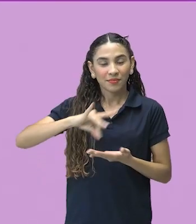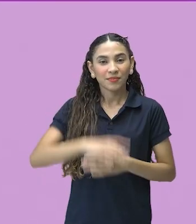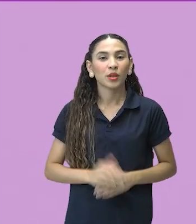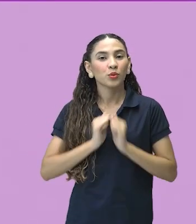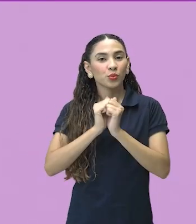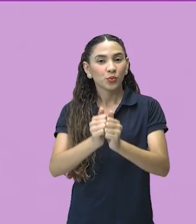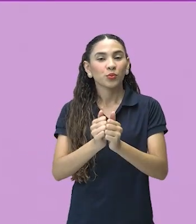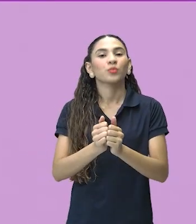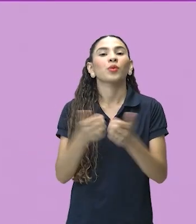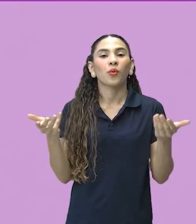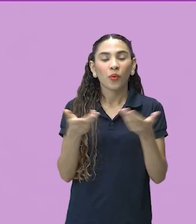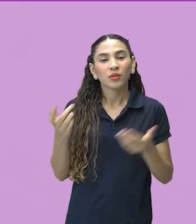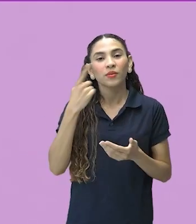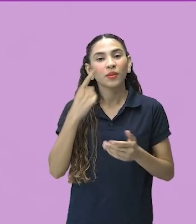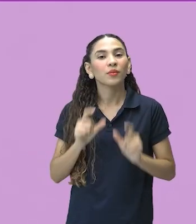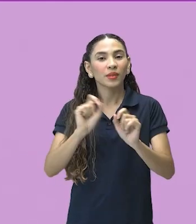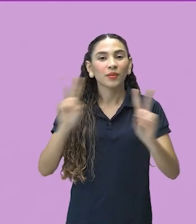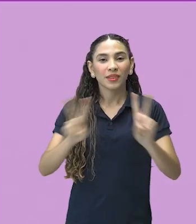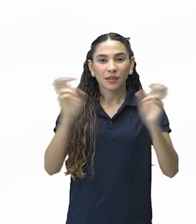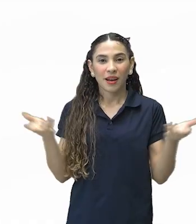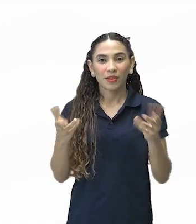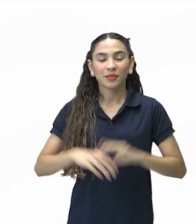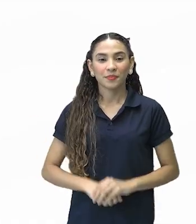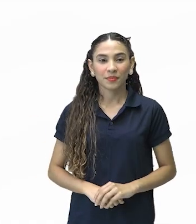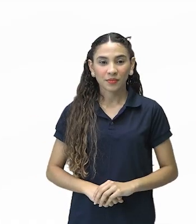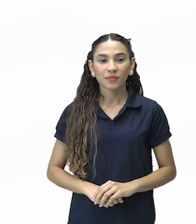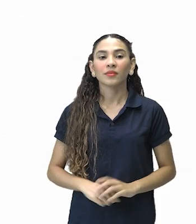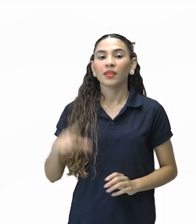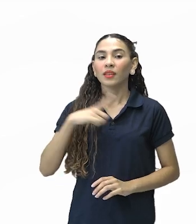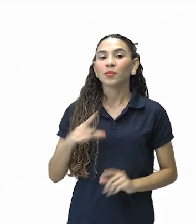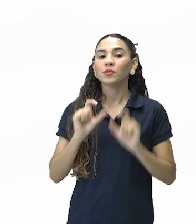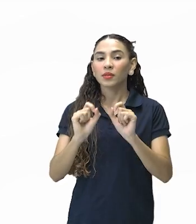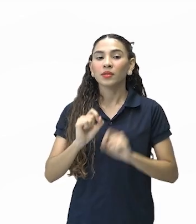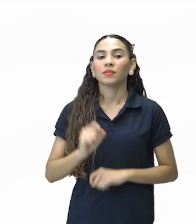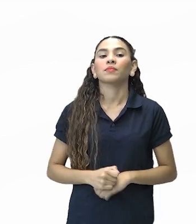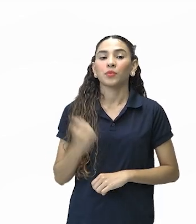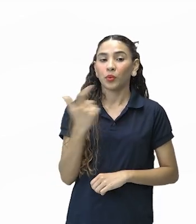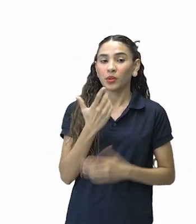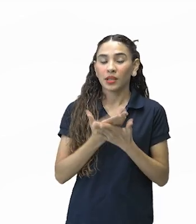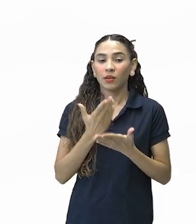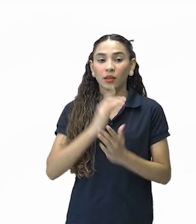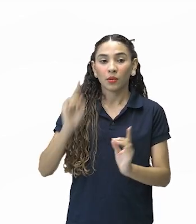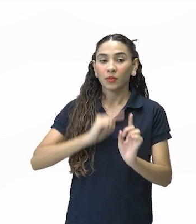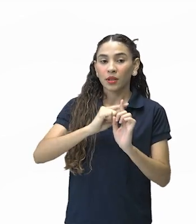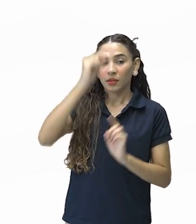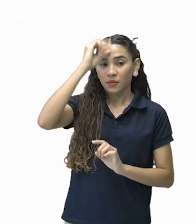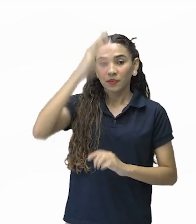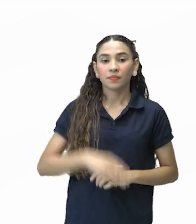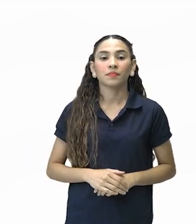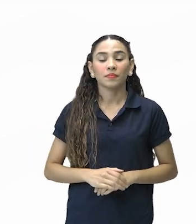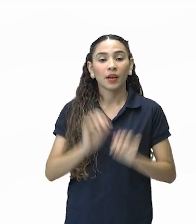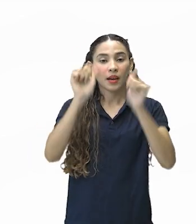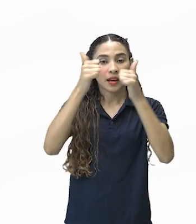e juntamente comigo vamos agora verificar o assunto desta aula. Nós temos então aí aula de número 12, objeto de